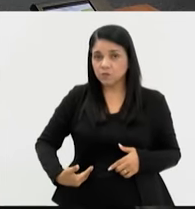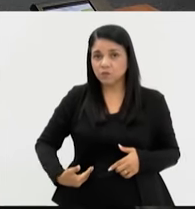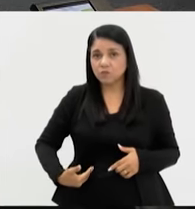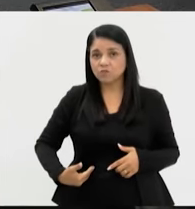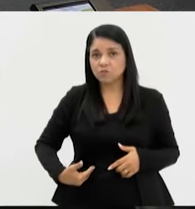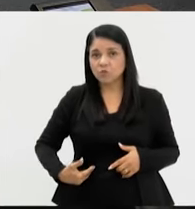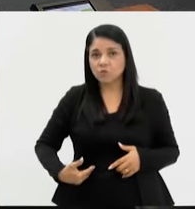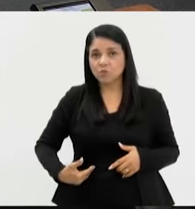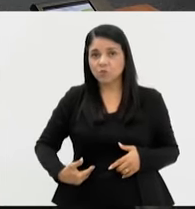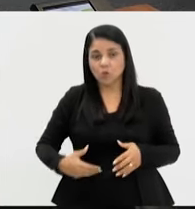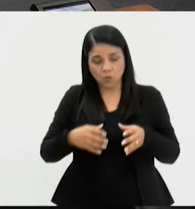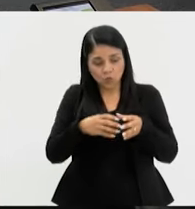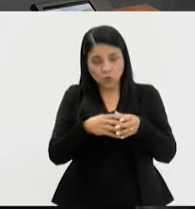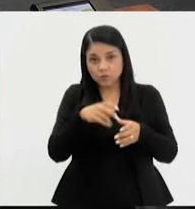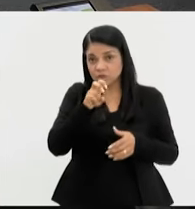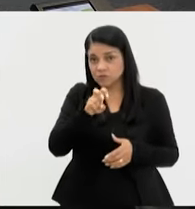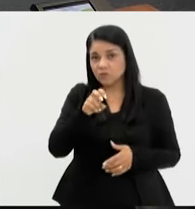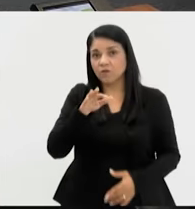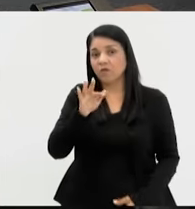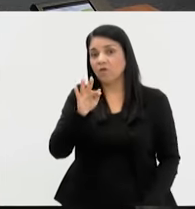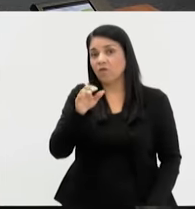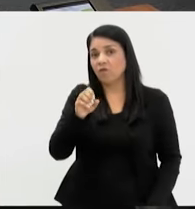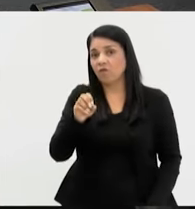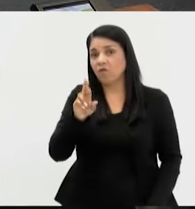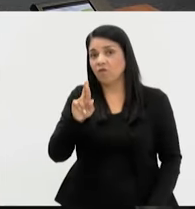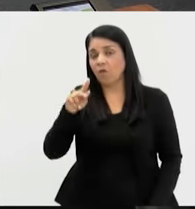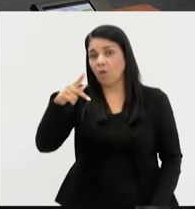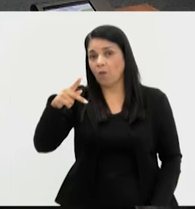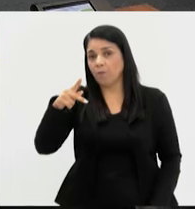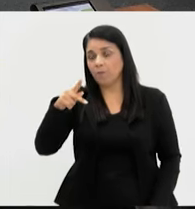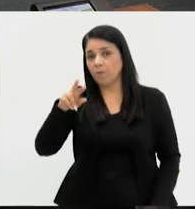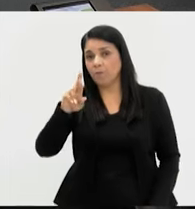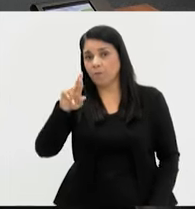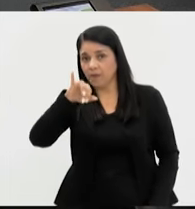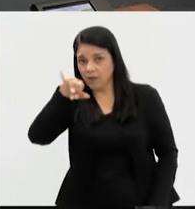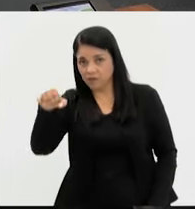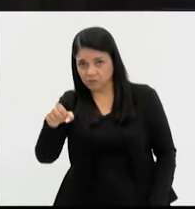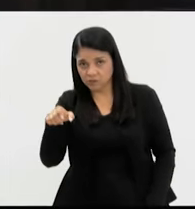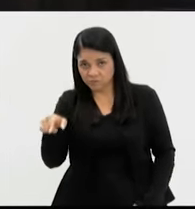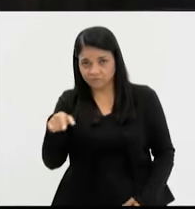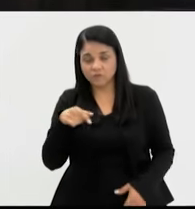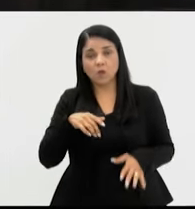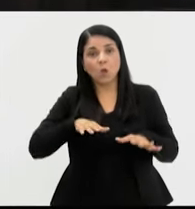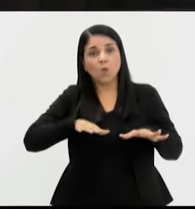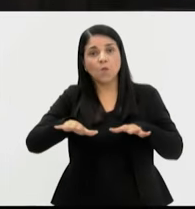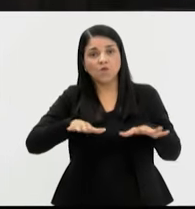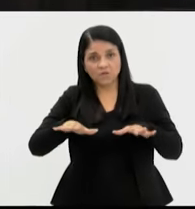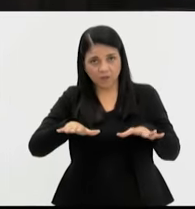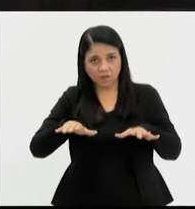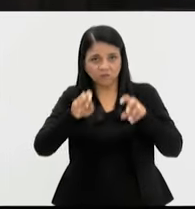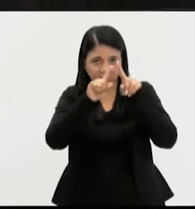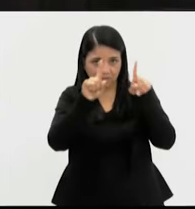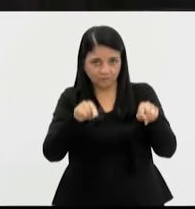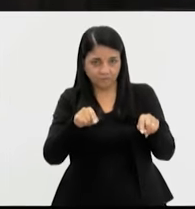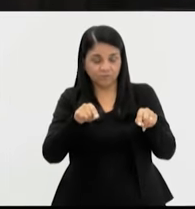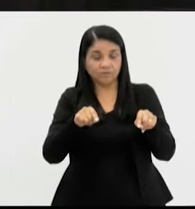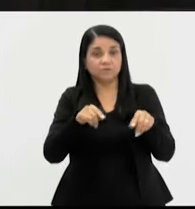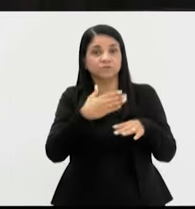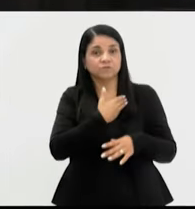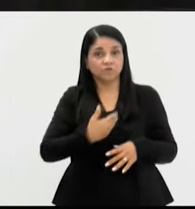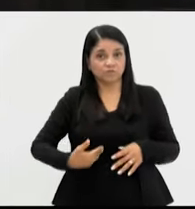fos perge né que é um movimento Unificado dos Servidores Públicos porque eles vão fazer uma